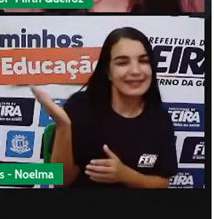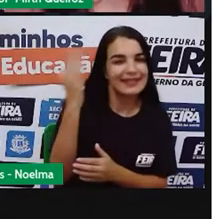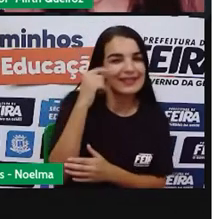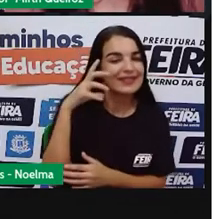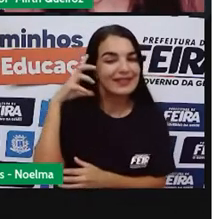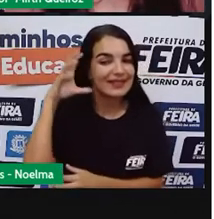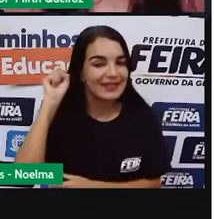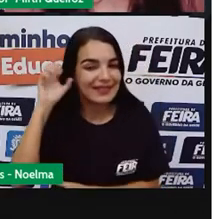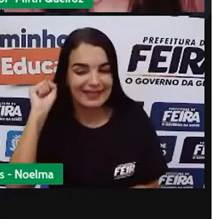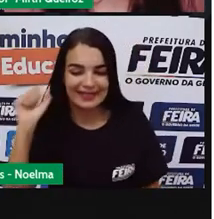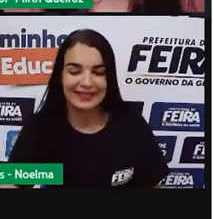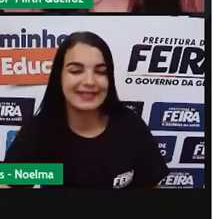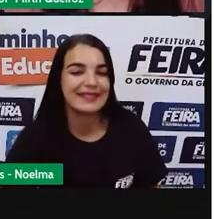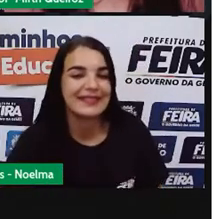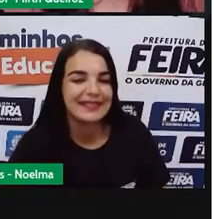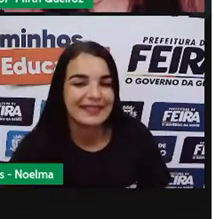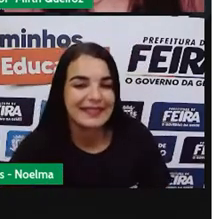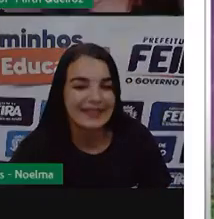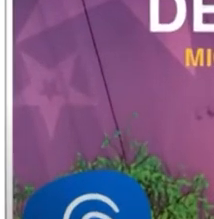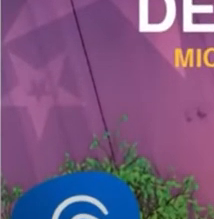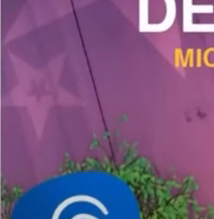ouvir?